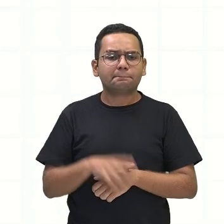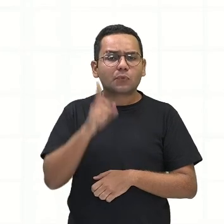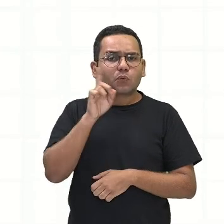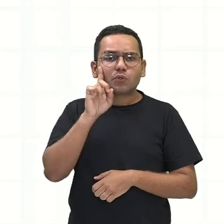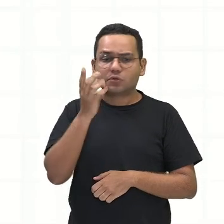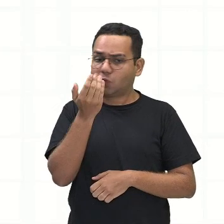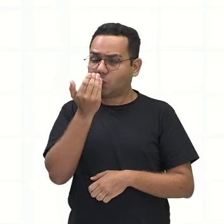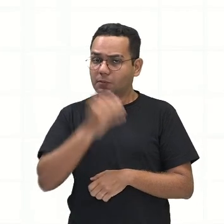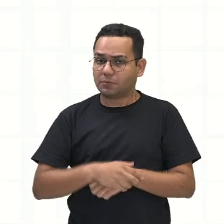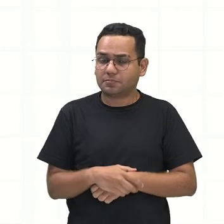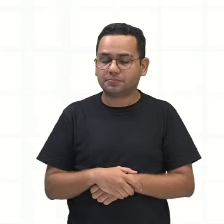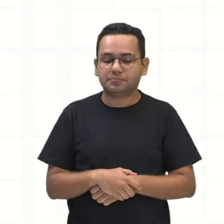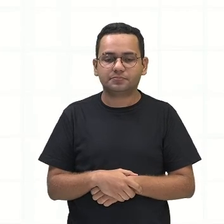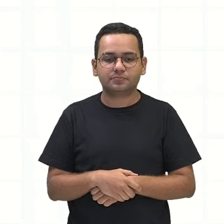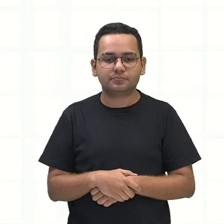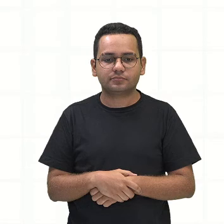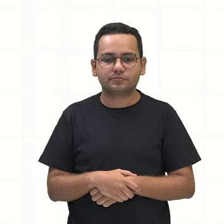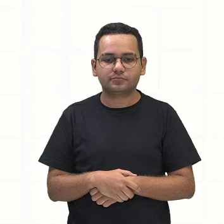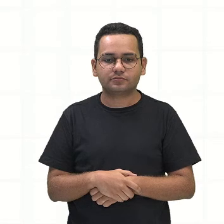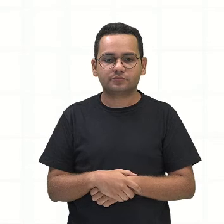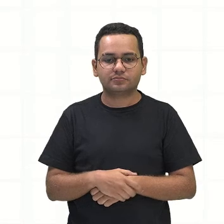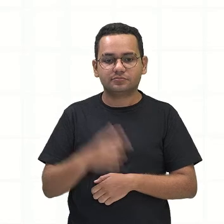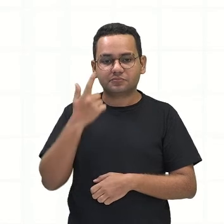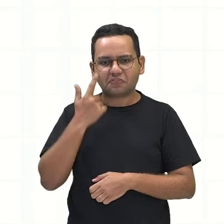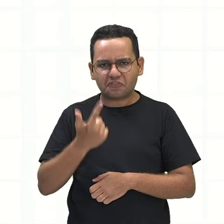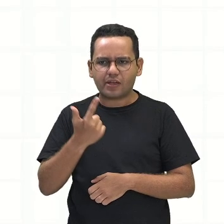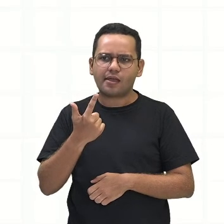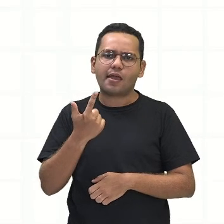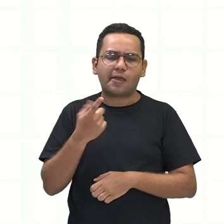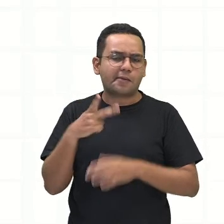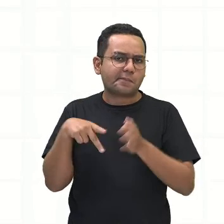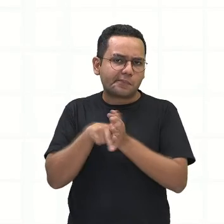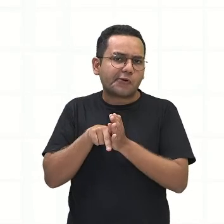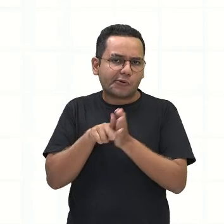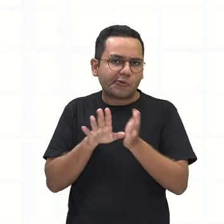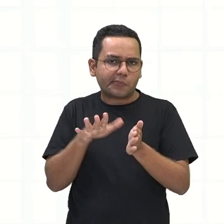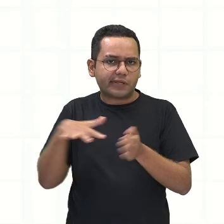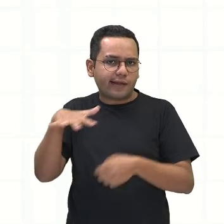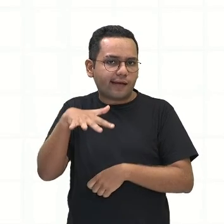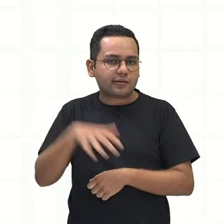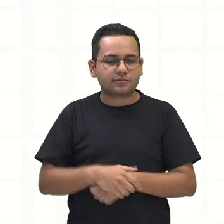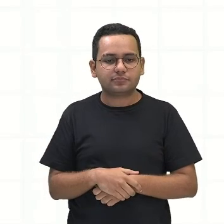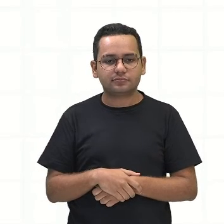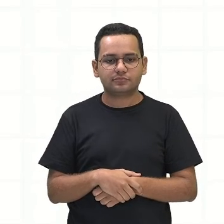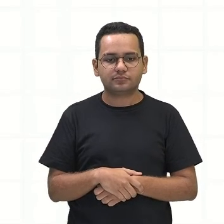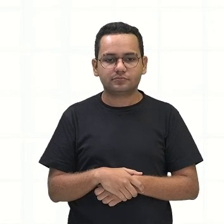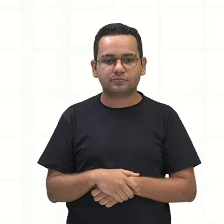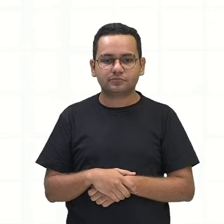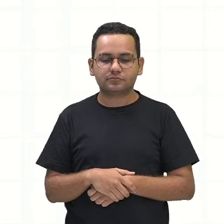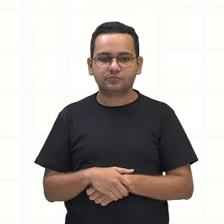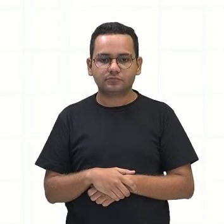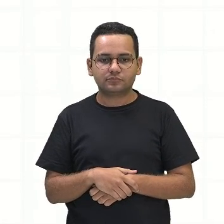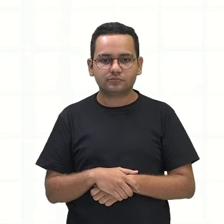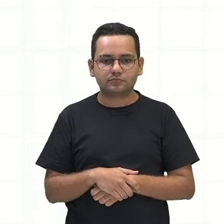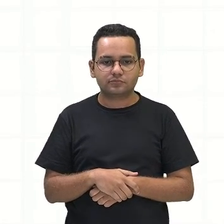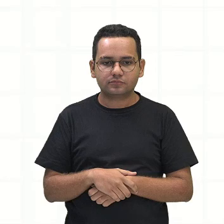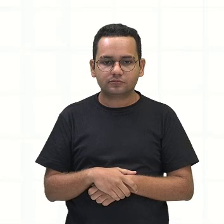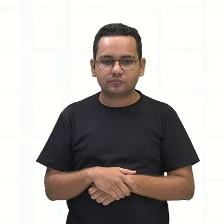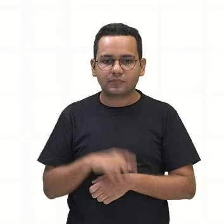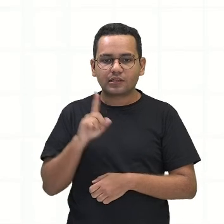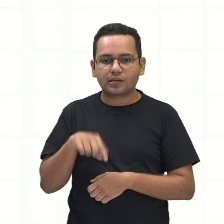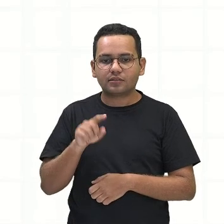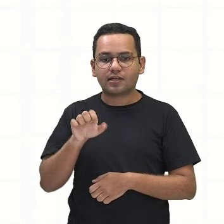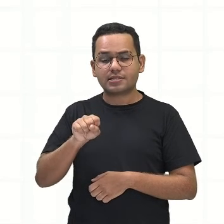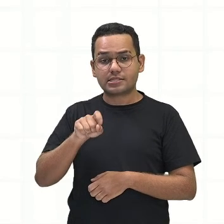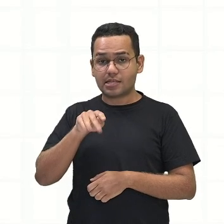dia. Aqui nós já temos uma fruta muito tropical, o kiwi, e essa fruta, nós pegamos as sementes, né,